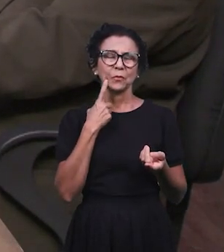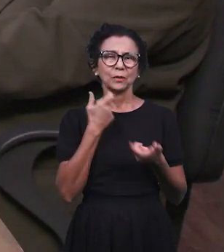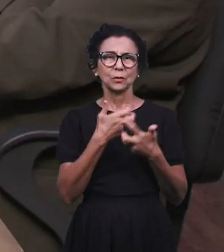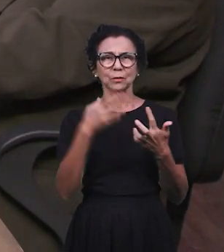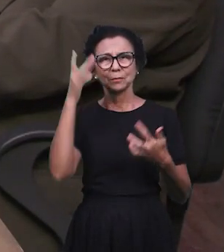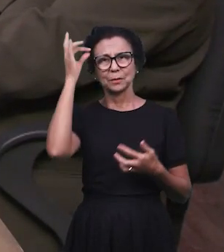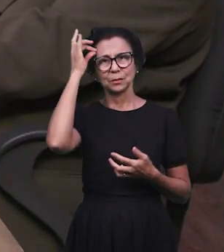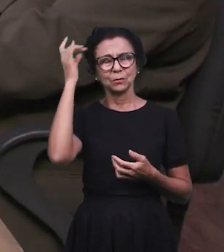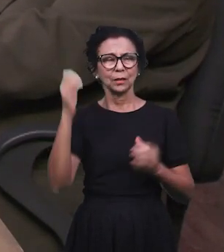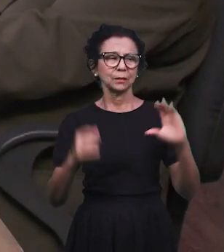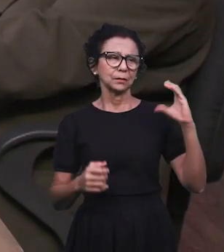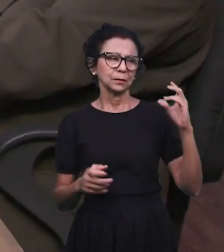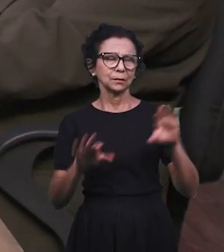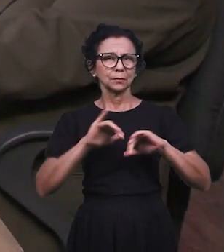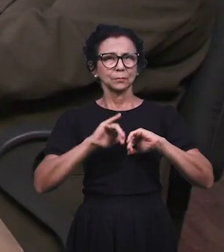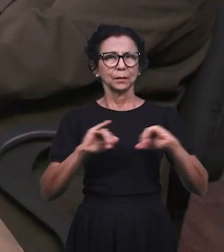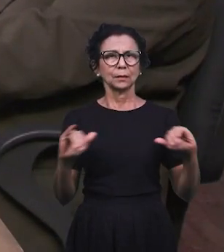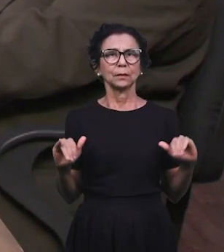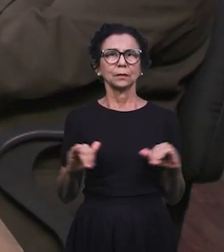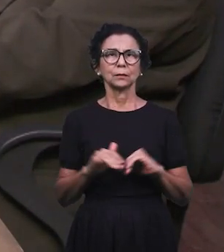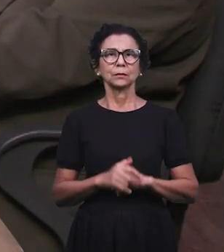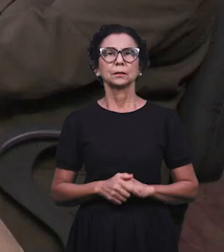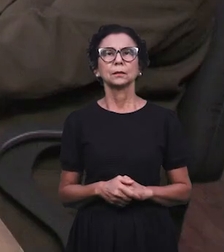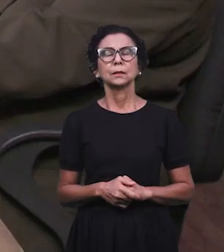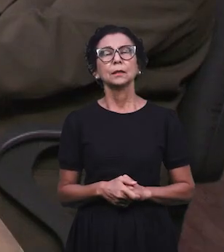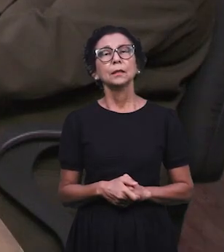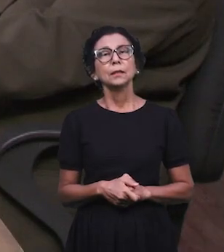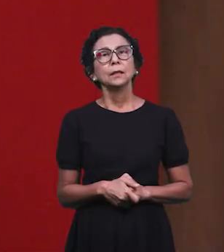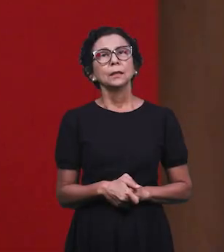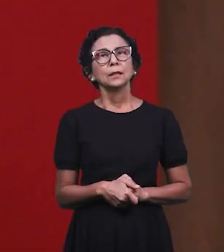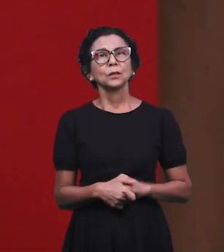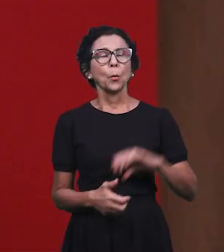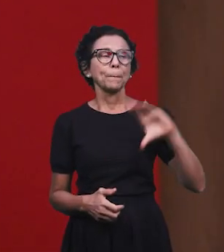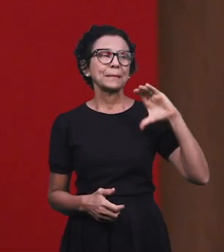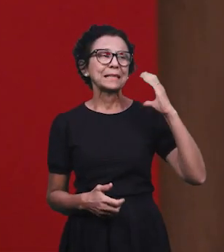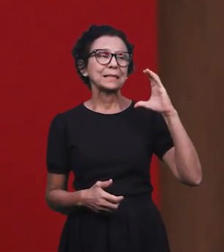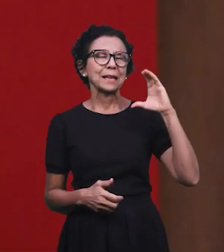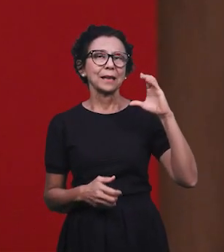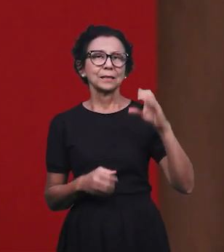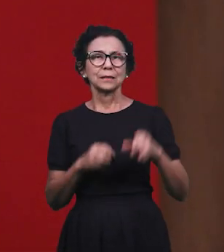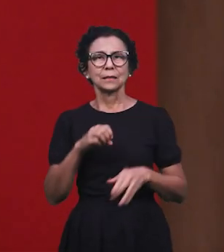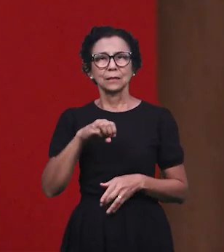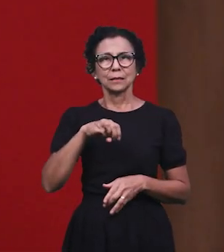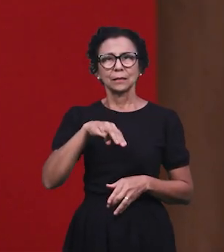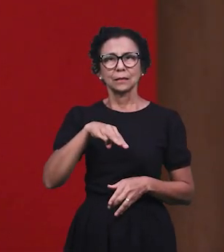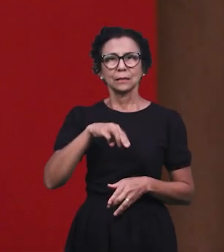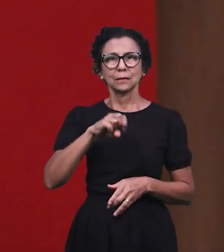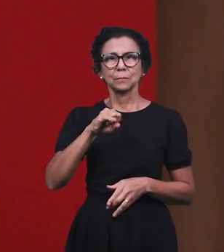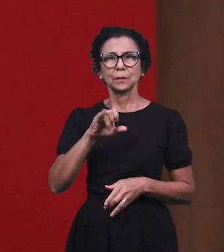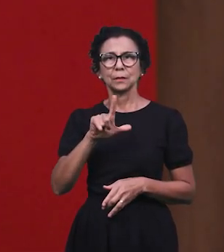respeito das coisas espirituais. Muito bem, então ciências militares